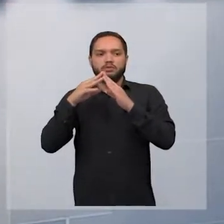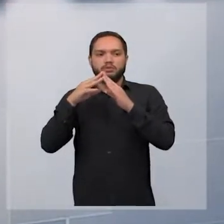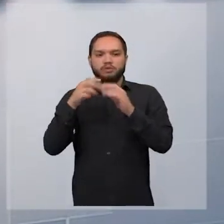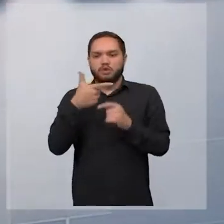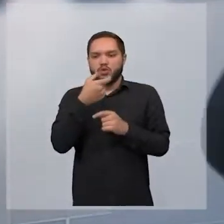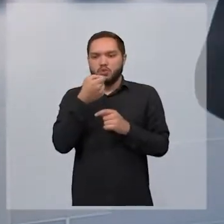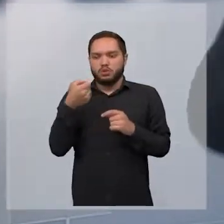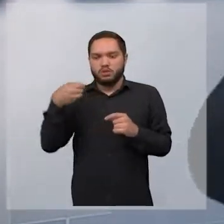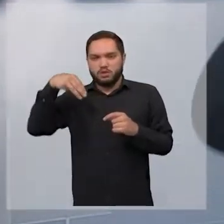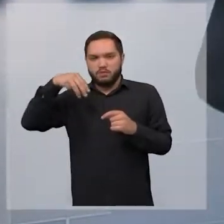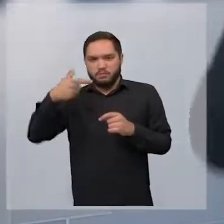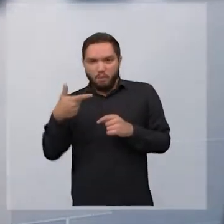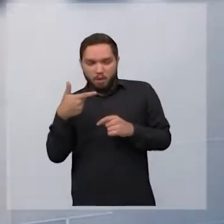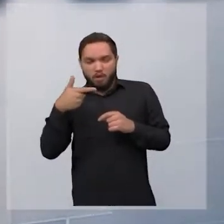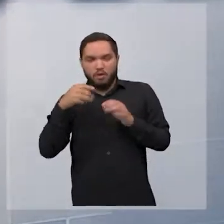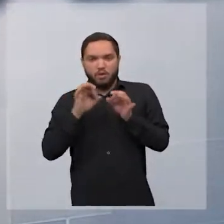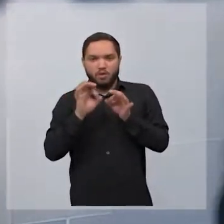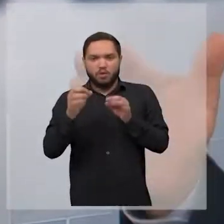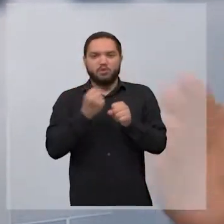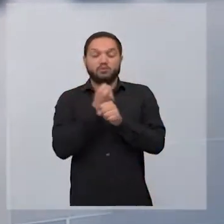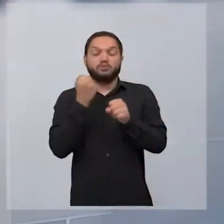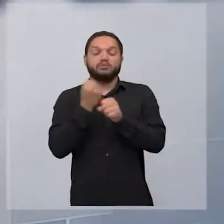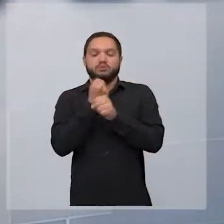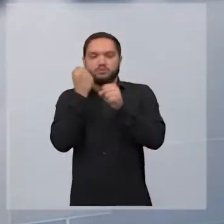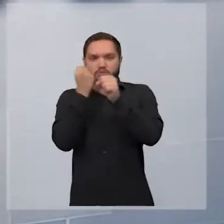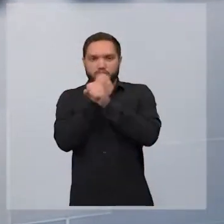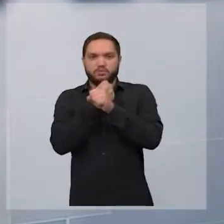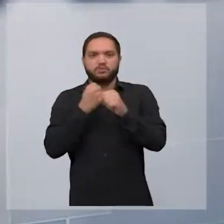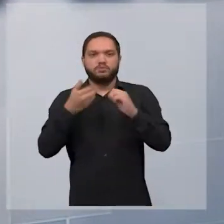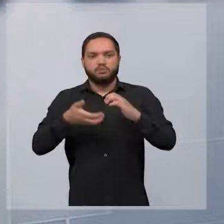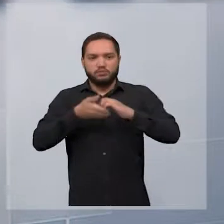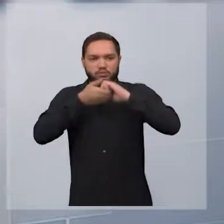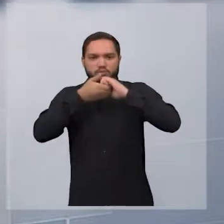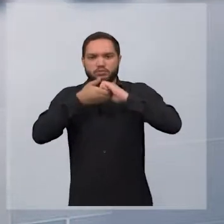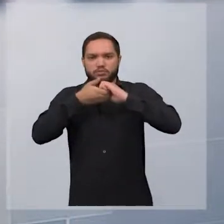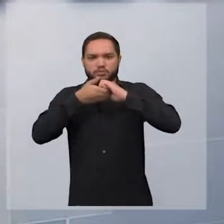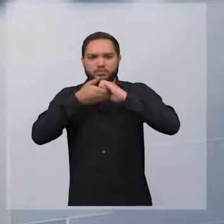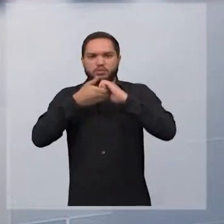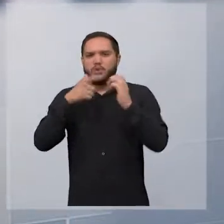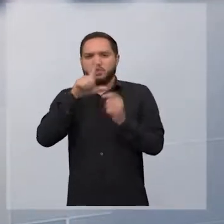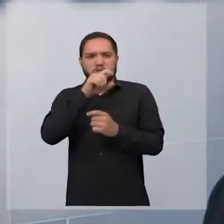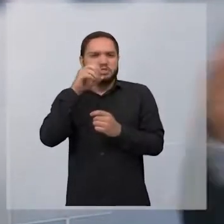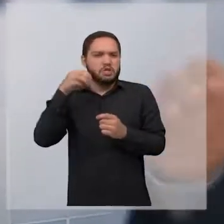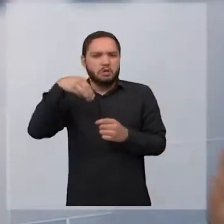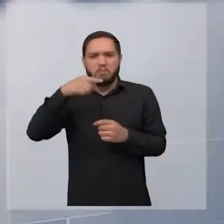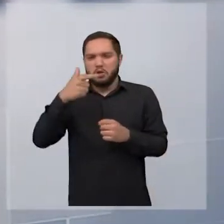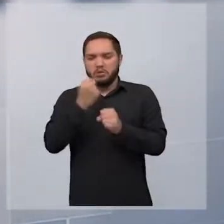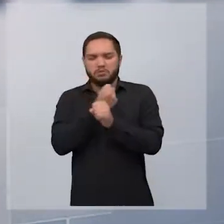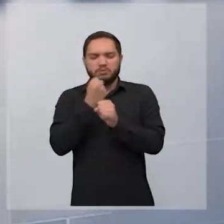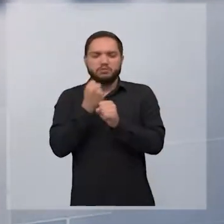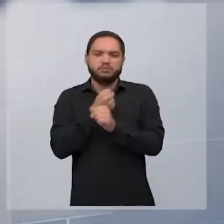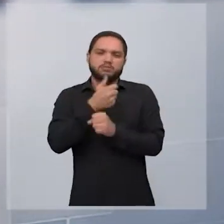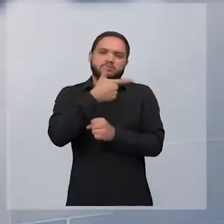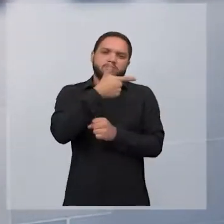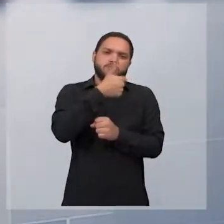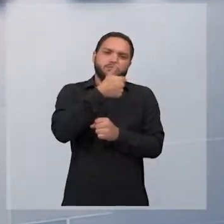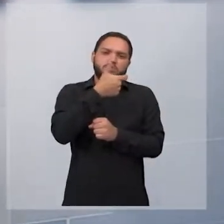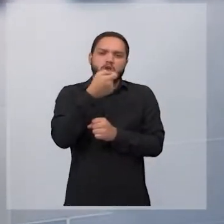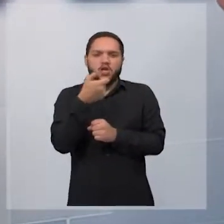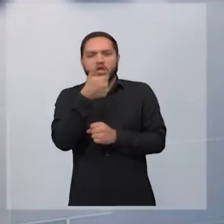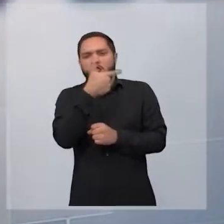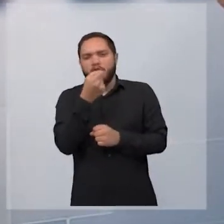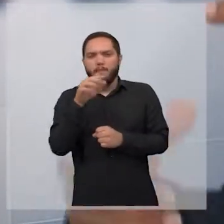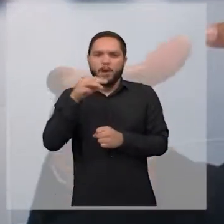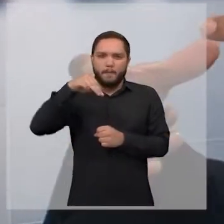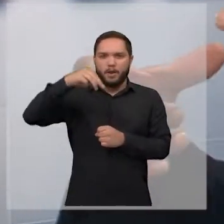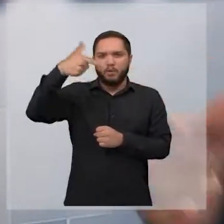de telhado, como é duplex, deve ser a metade disso. 100, 120 metros quadrados. Na época do inverno eu